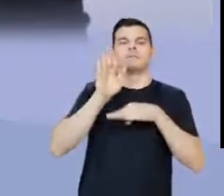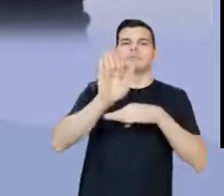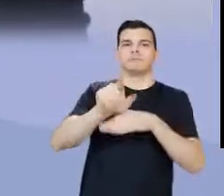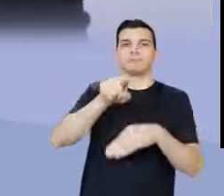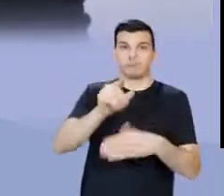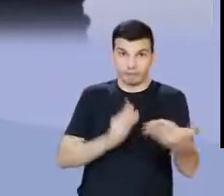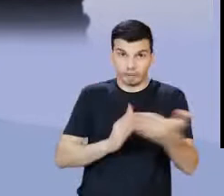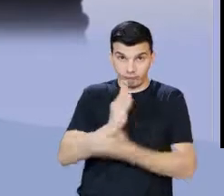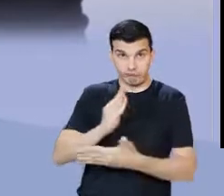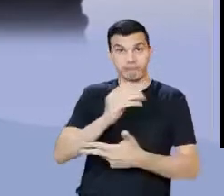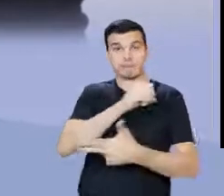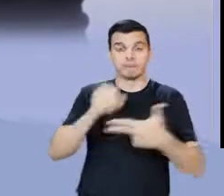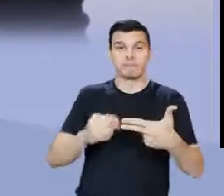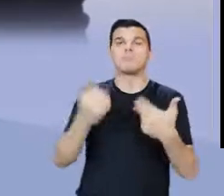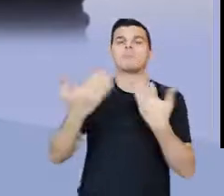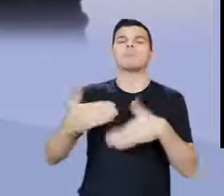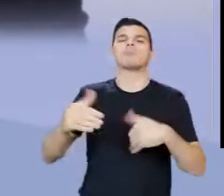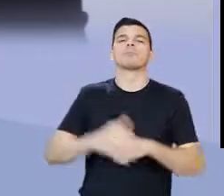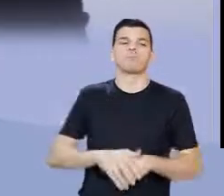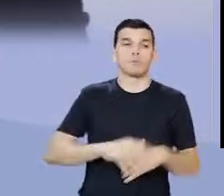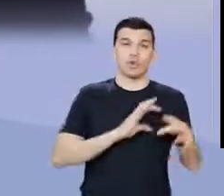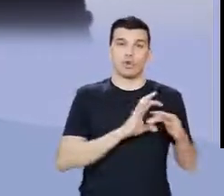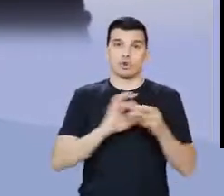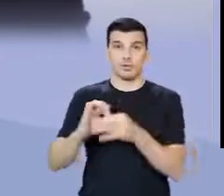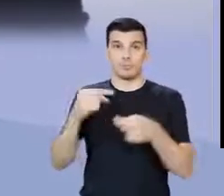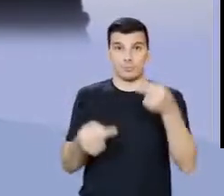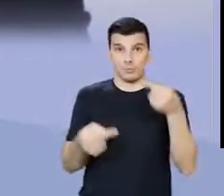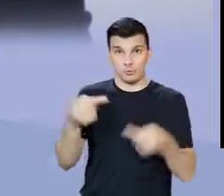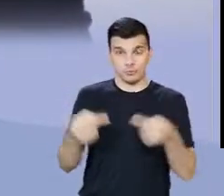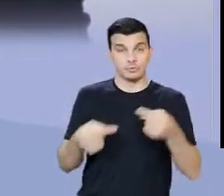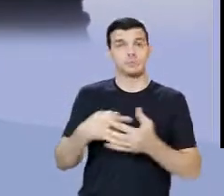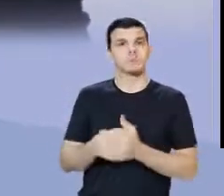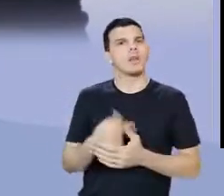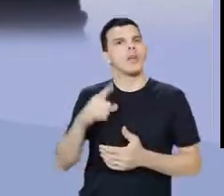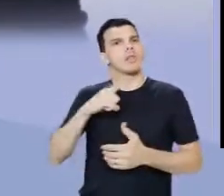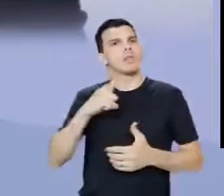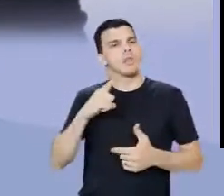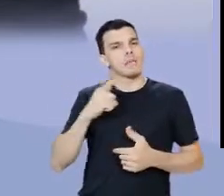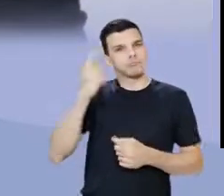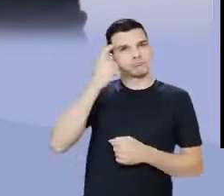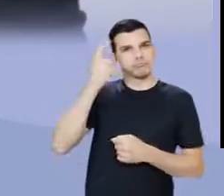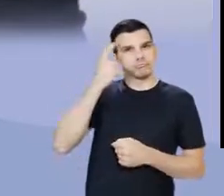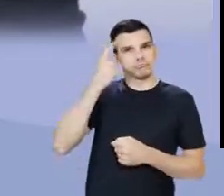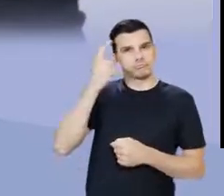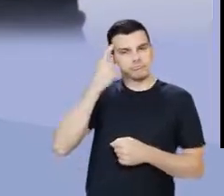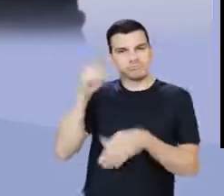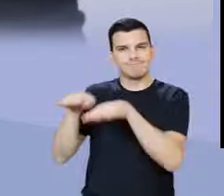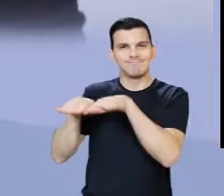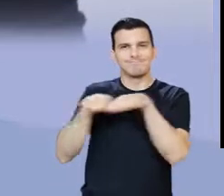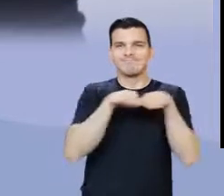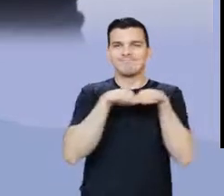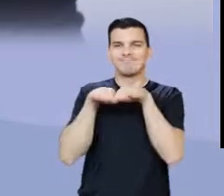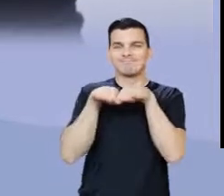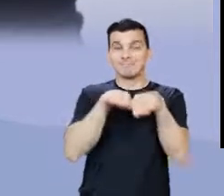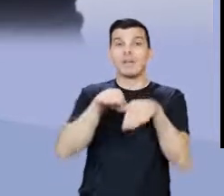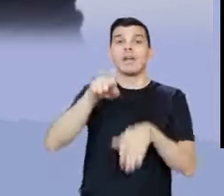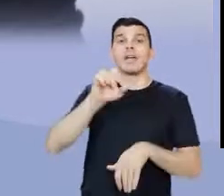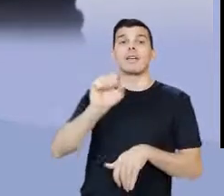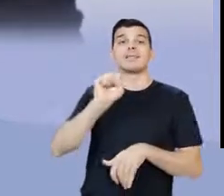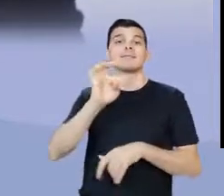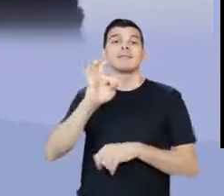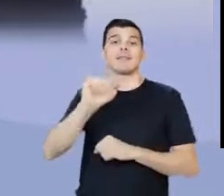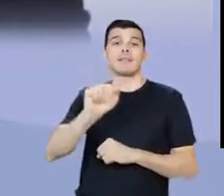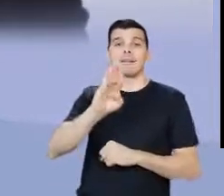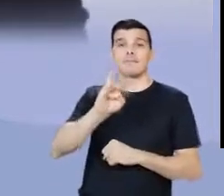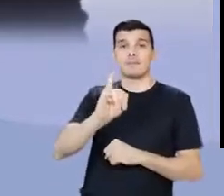vai ajudar você a acertar qualquer questão. No campo político, a gente encaminhava com uma ideia de